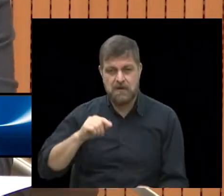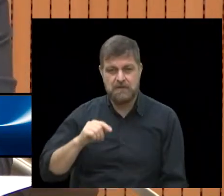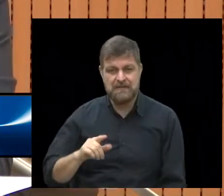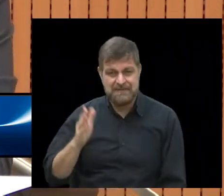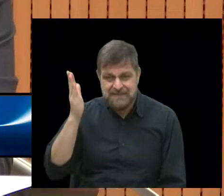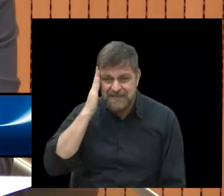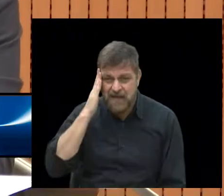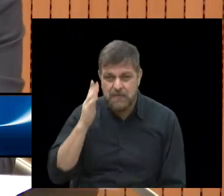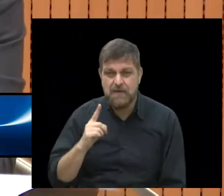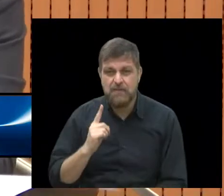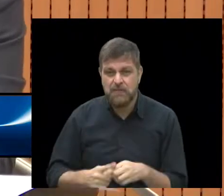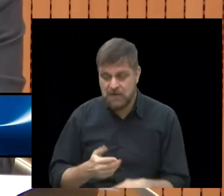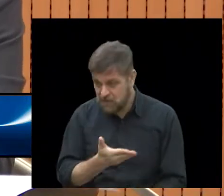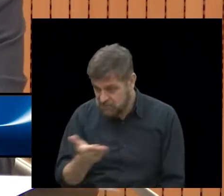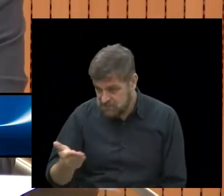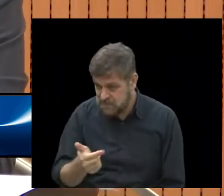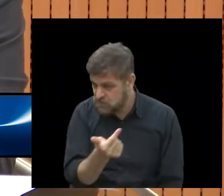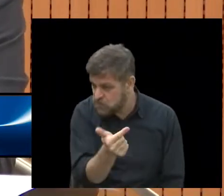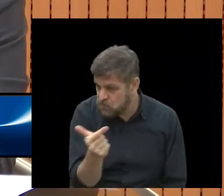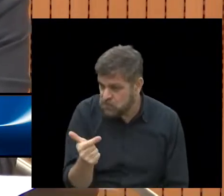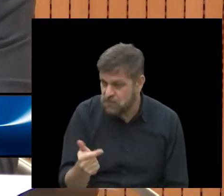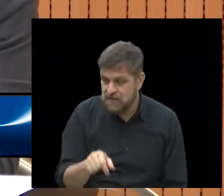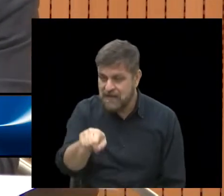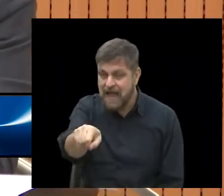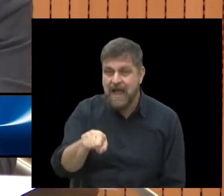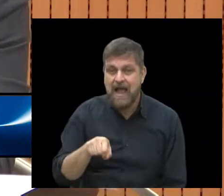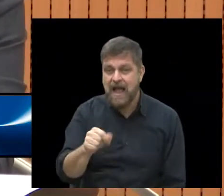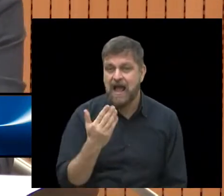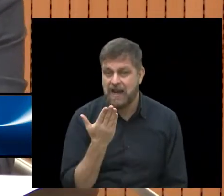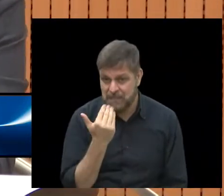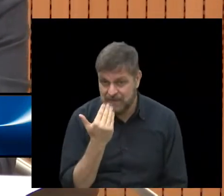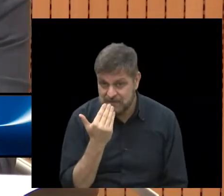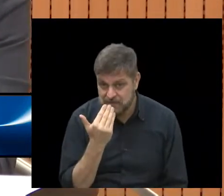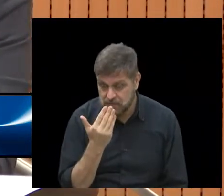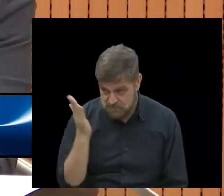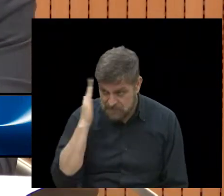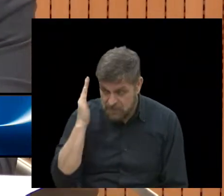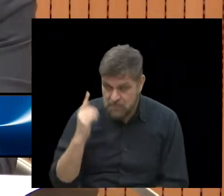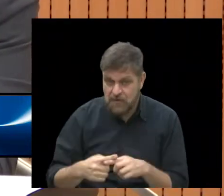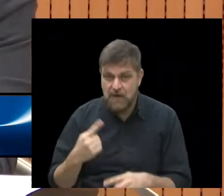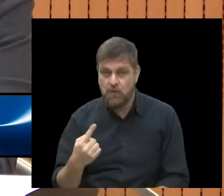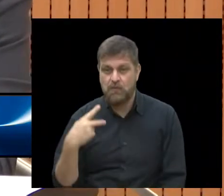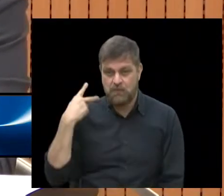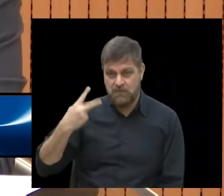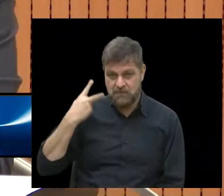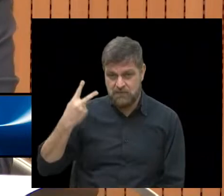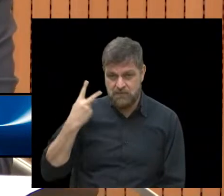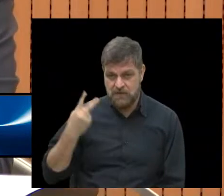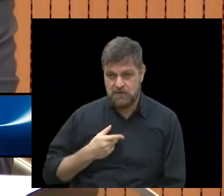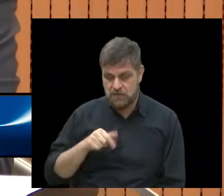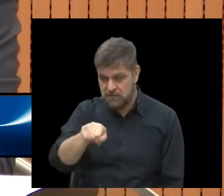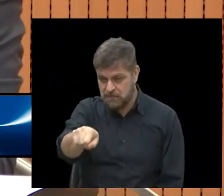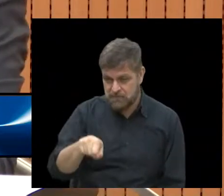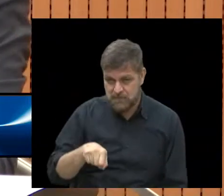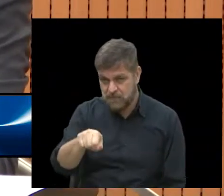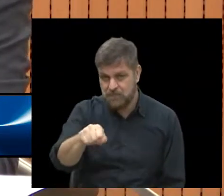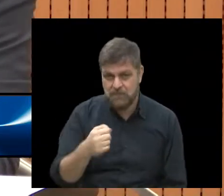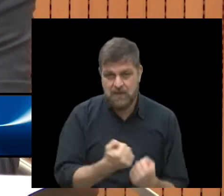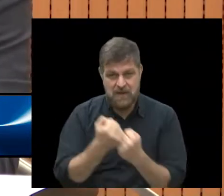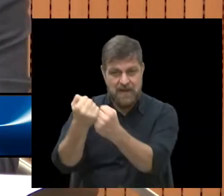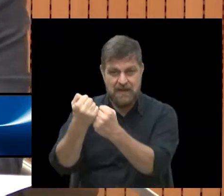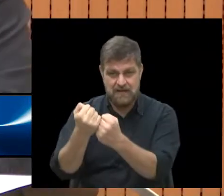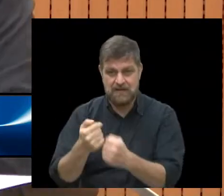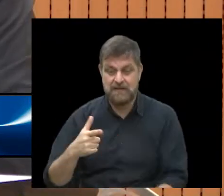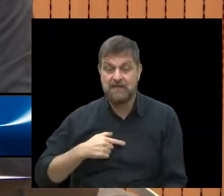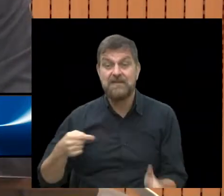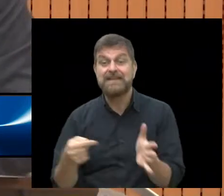sabe por que vocês não têm vale alimentação? Porque um vereador pegava os vales dos assessores e acabou